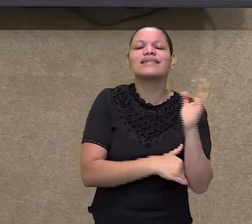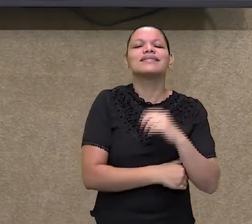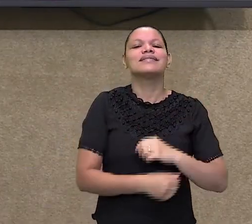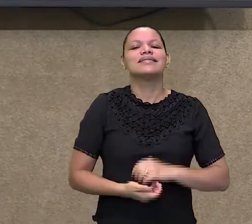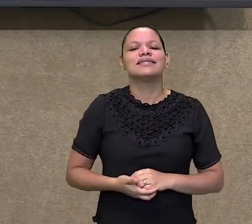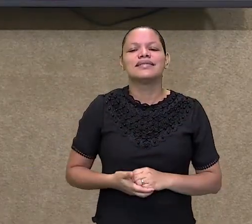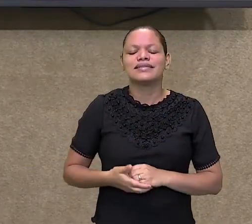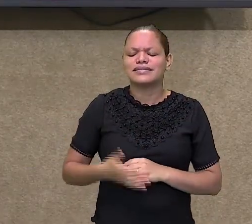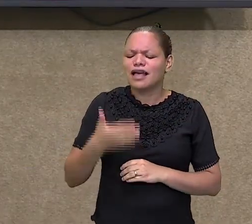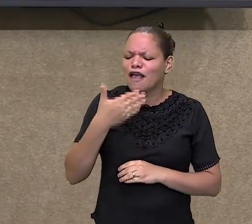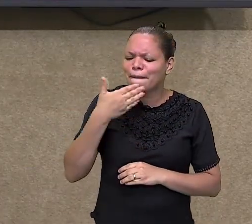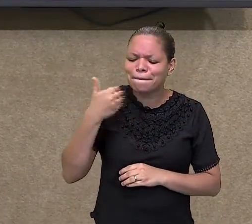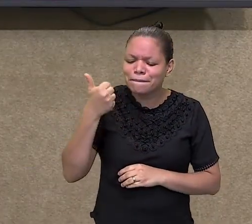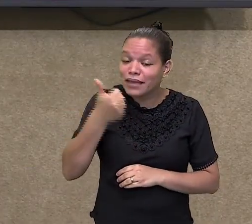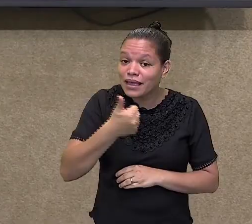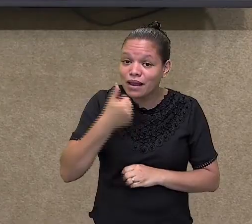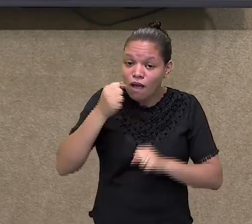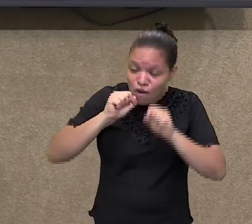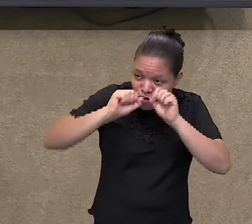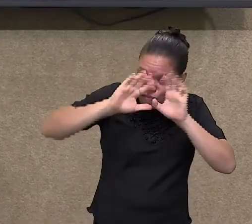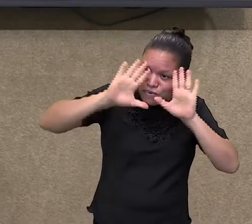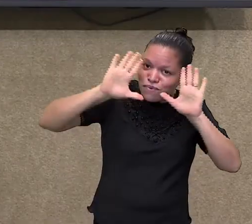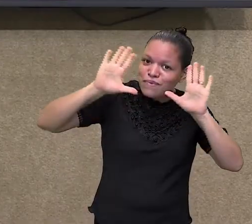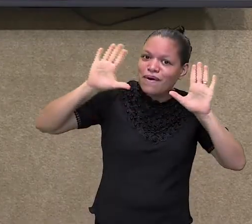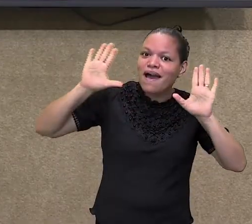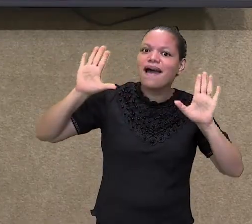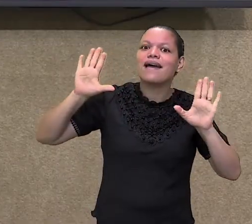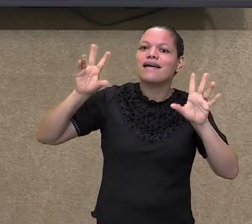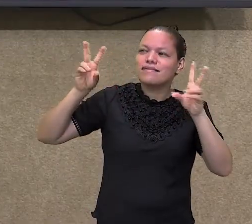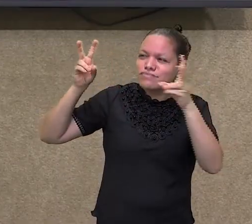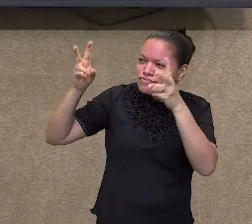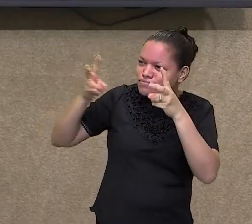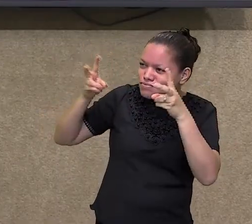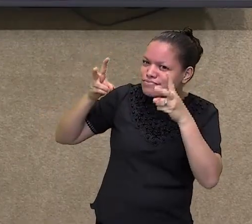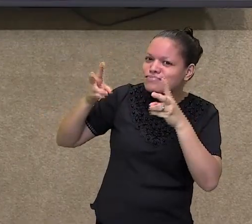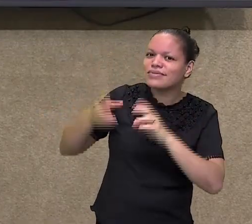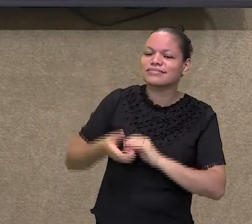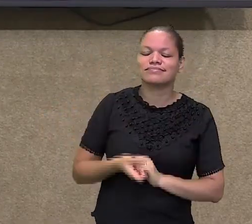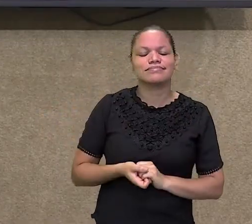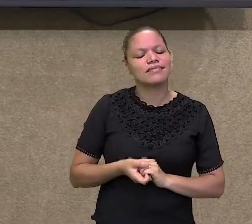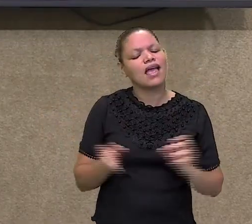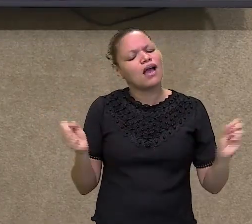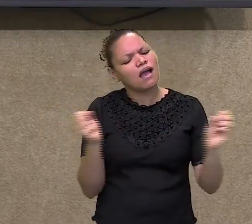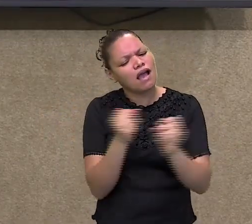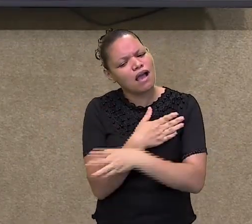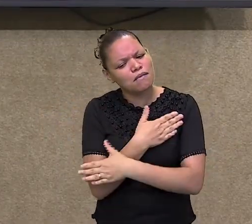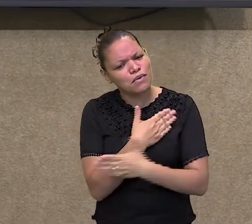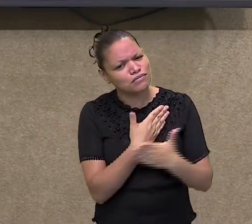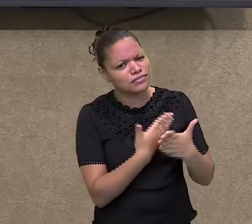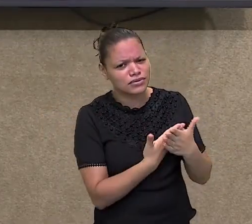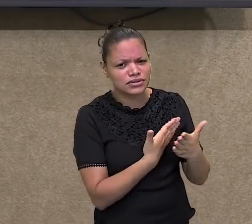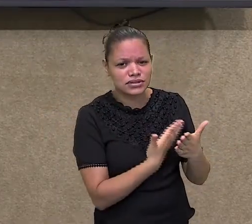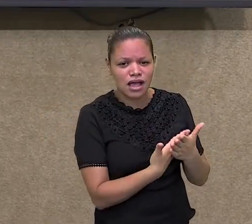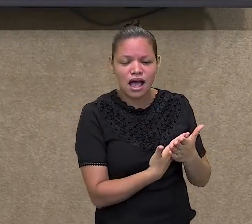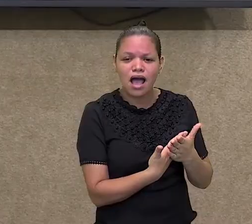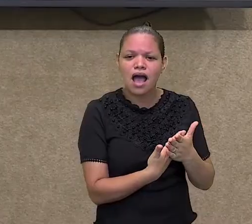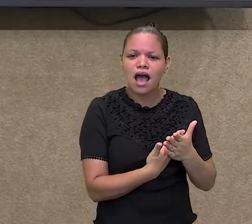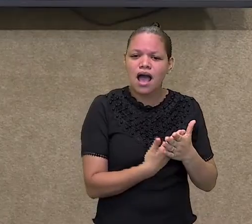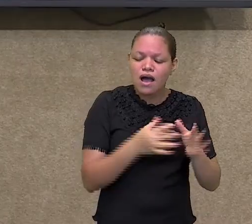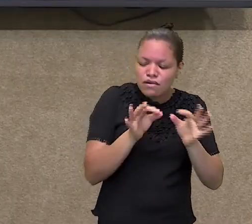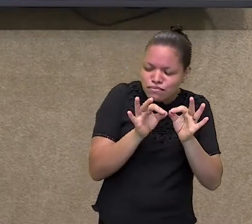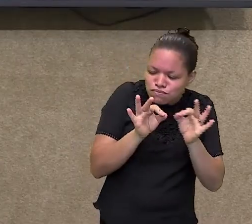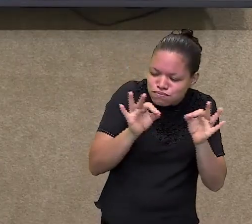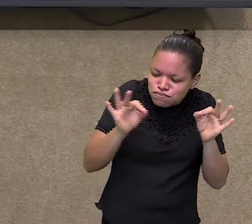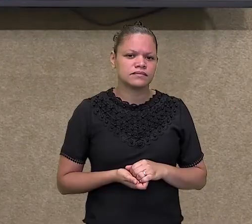com maior clareza quando a gente consegue observar. Hoje ficamos por aqui na nossa aula de território e